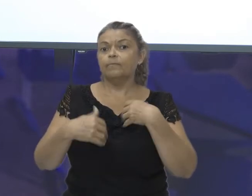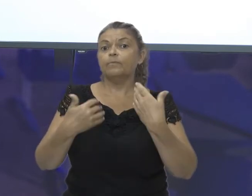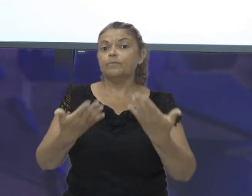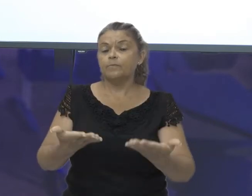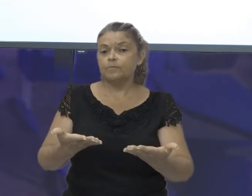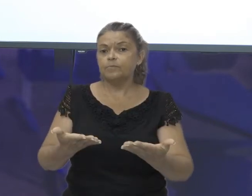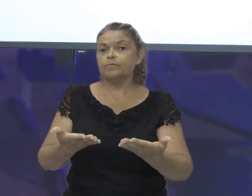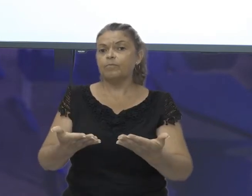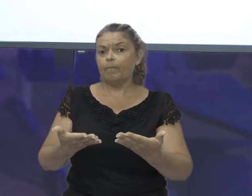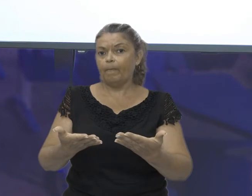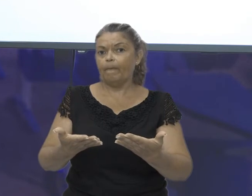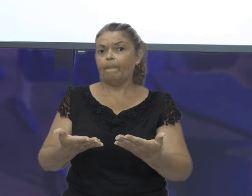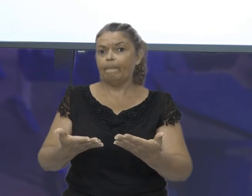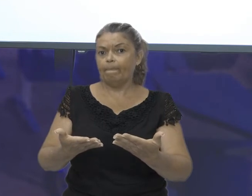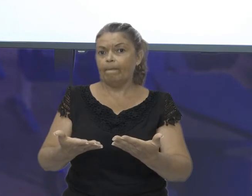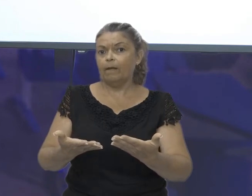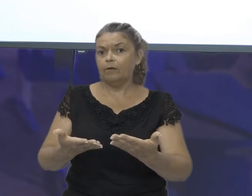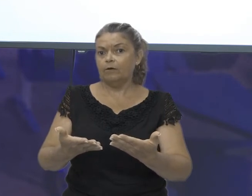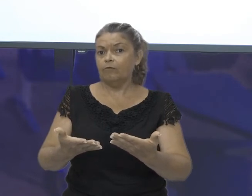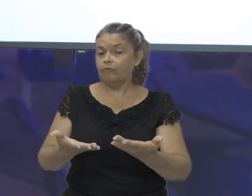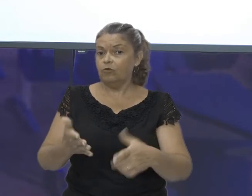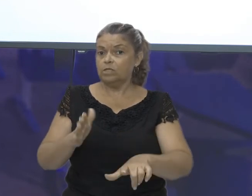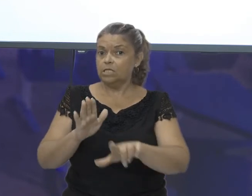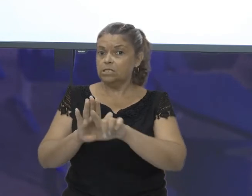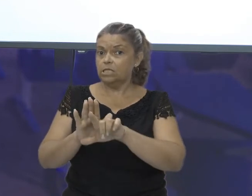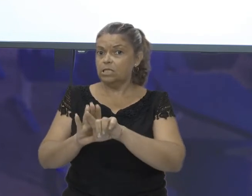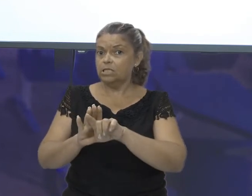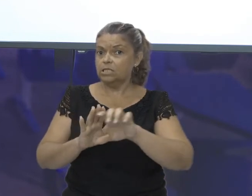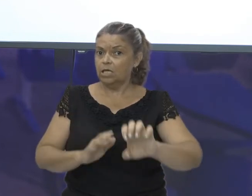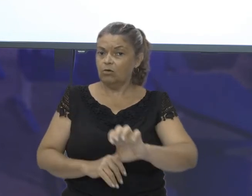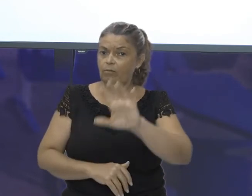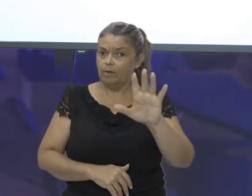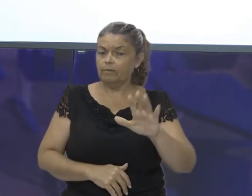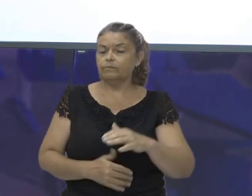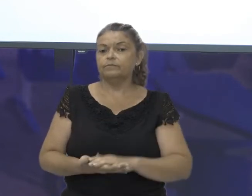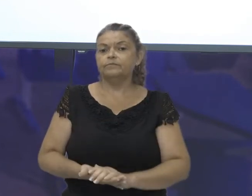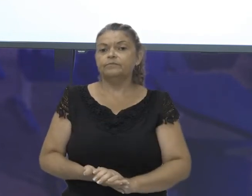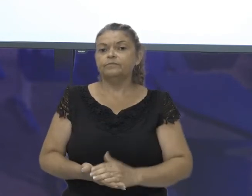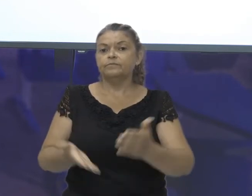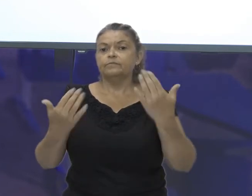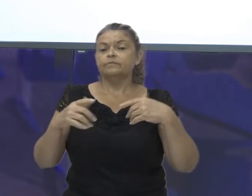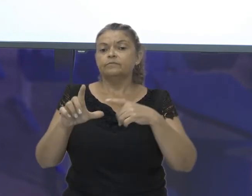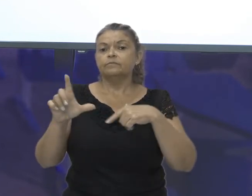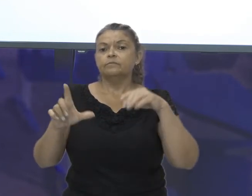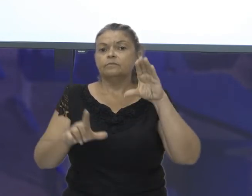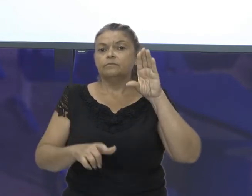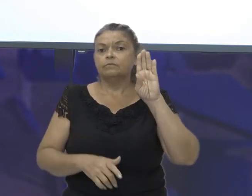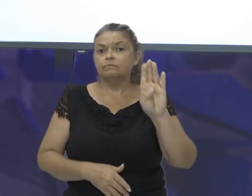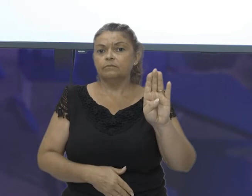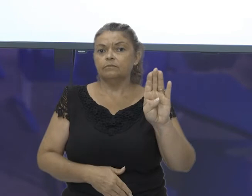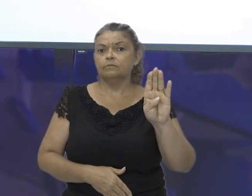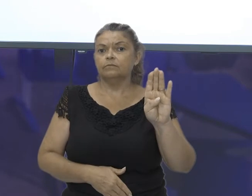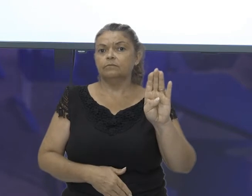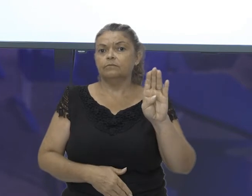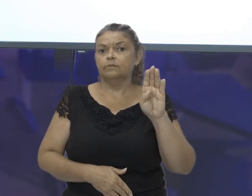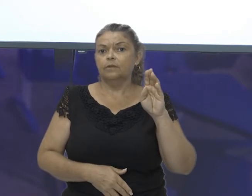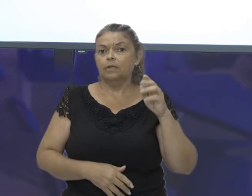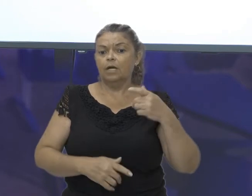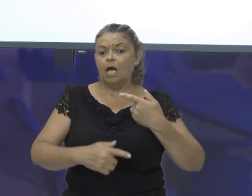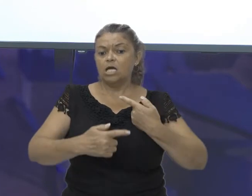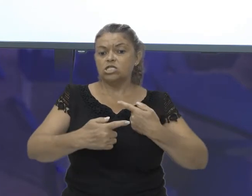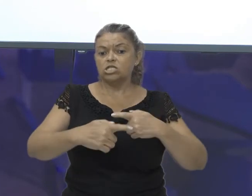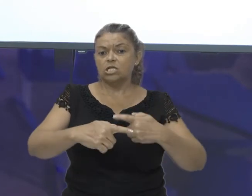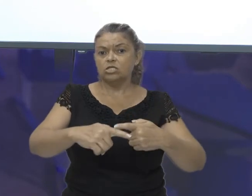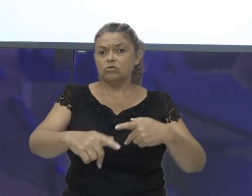das grandes potências europeias. Na letra B, o que é que vai acontecer? A geração